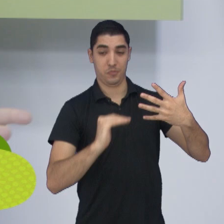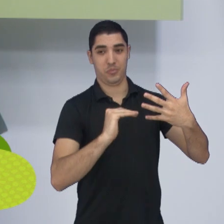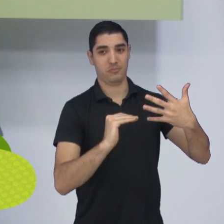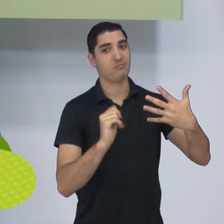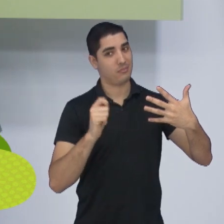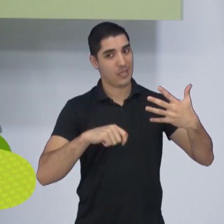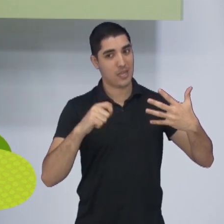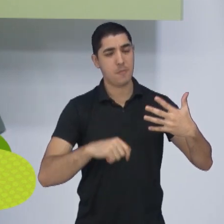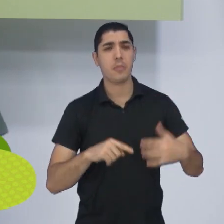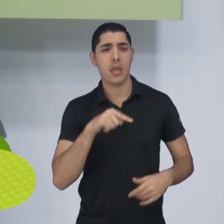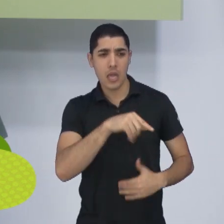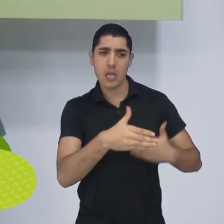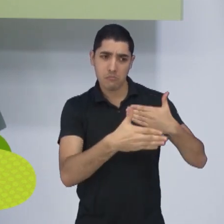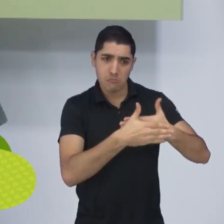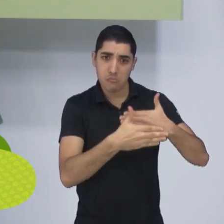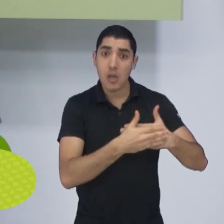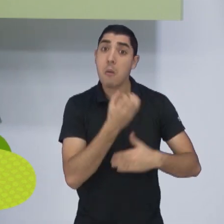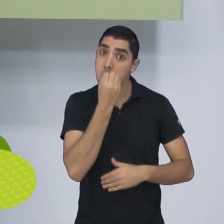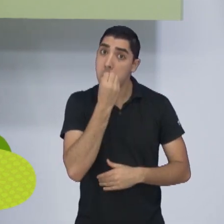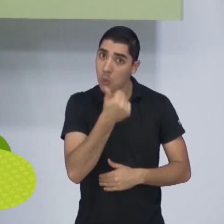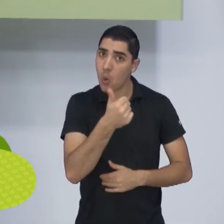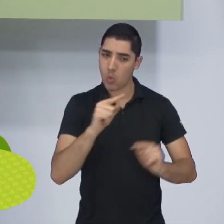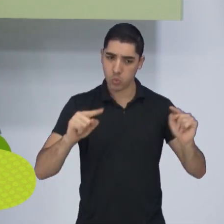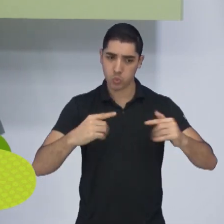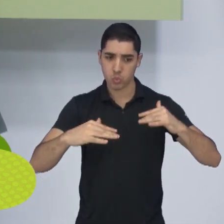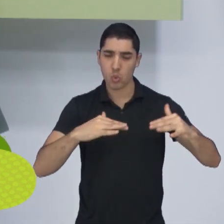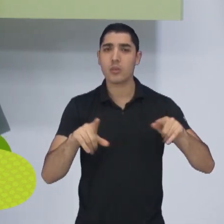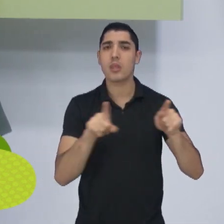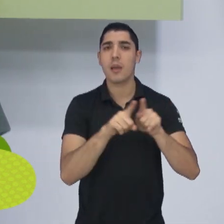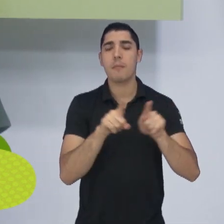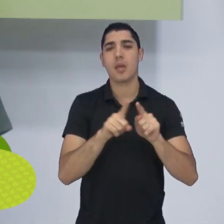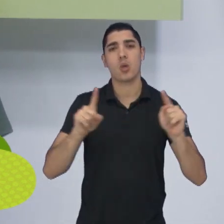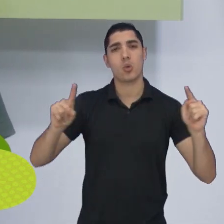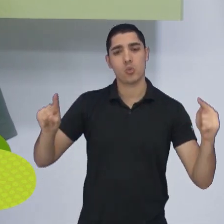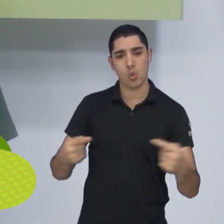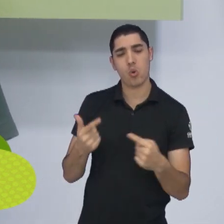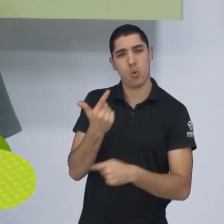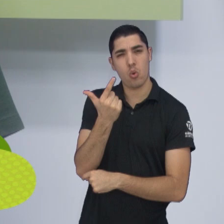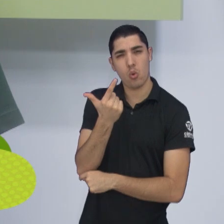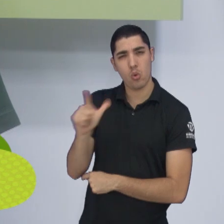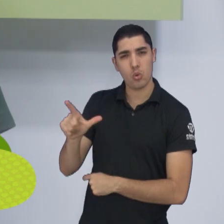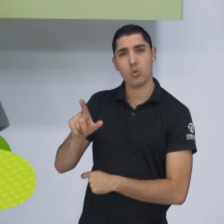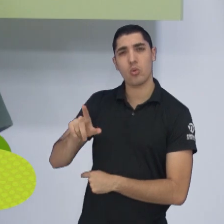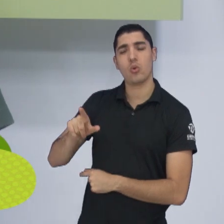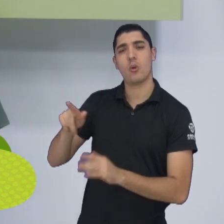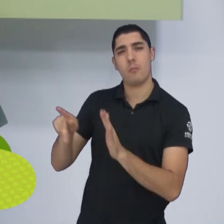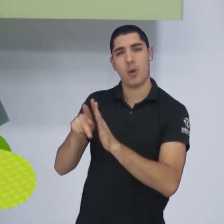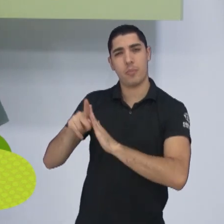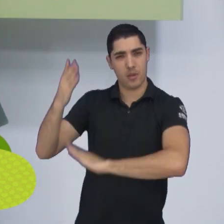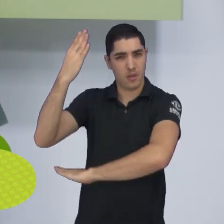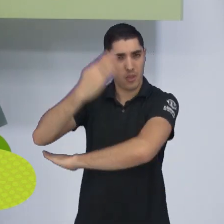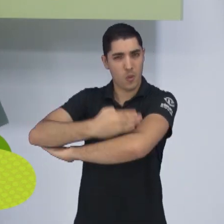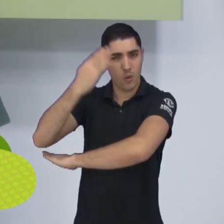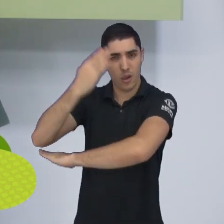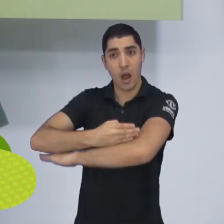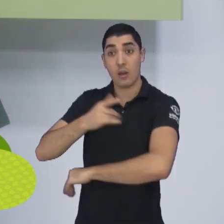O Comercial tem feito bons jogos, até contra o Rio Claro, inclusive, saiu na frente 2 vezes jogando em casa e o Rio Claro